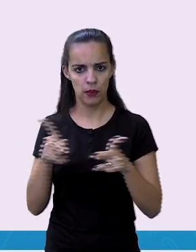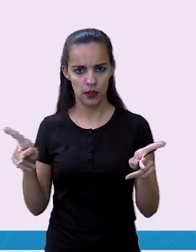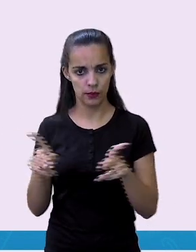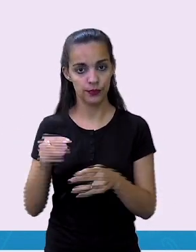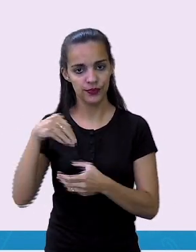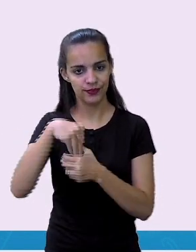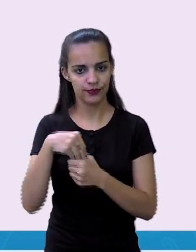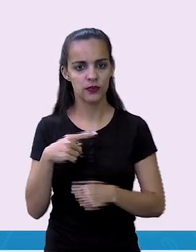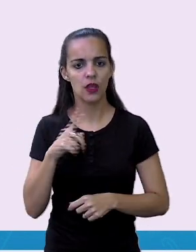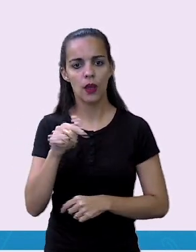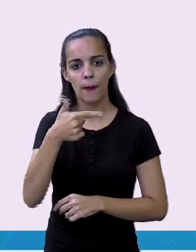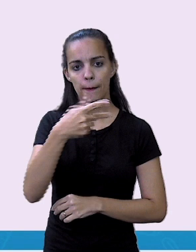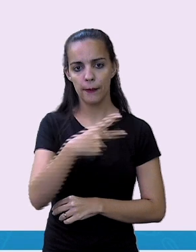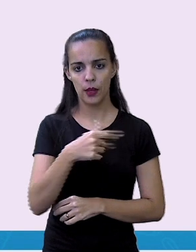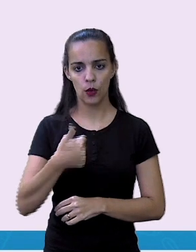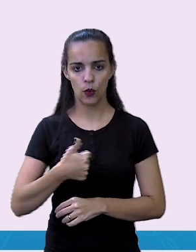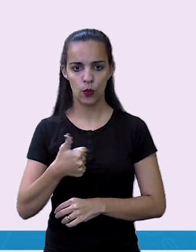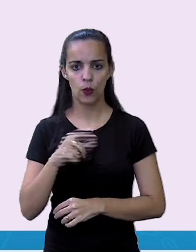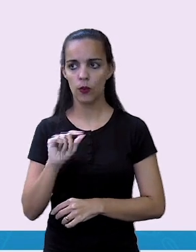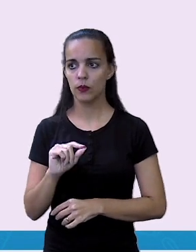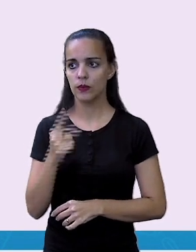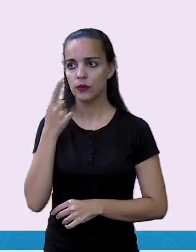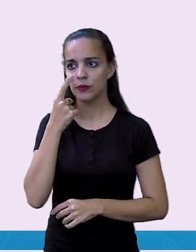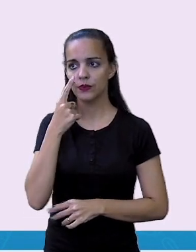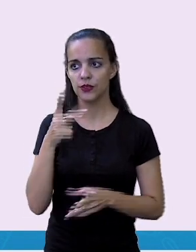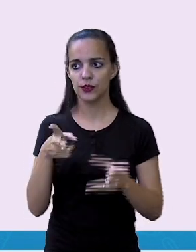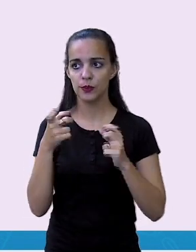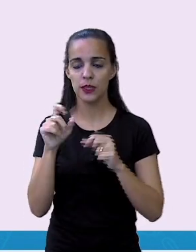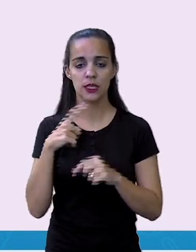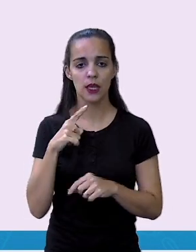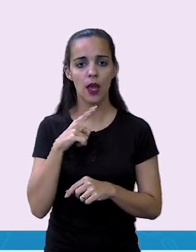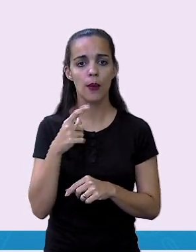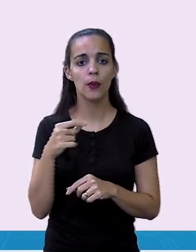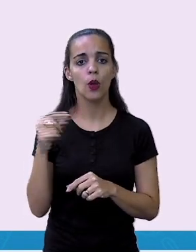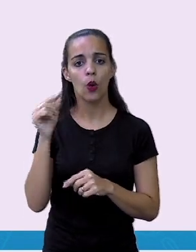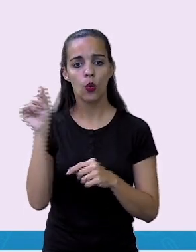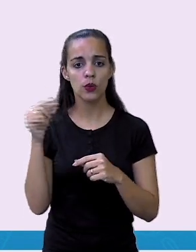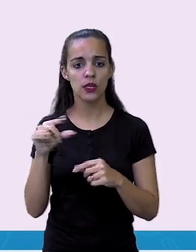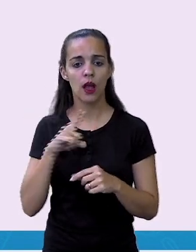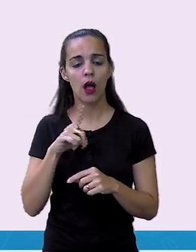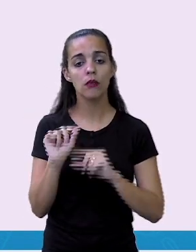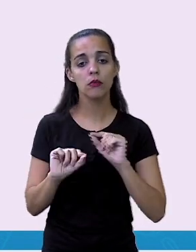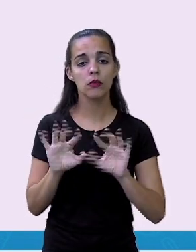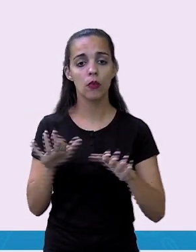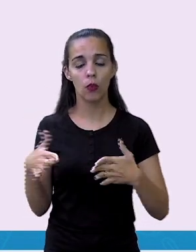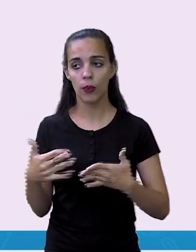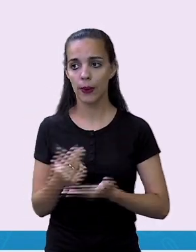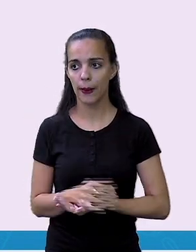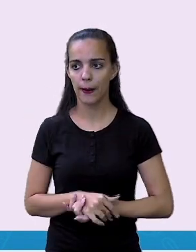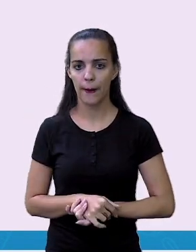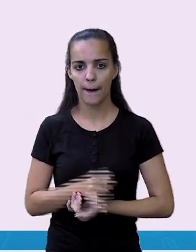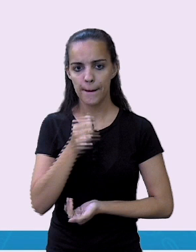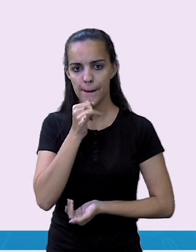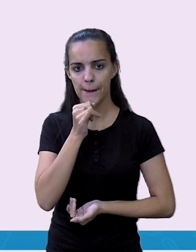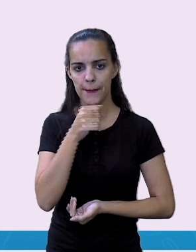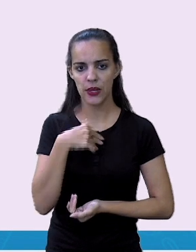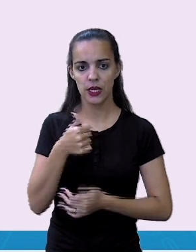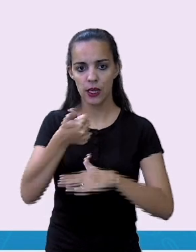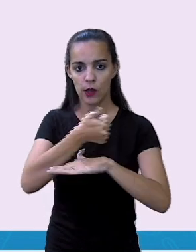2, 3, 4, 5, 6. Um hexágono regular. 6 vezes